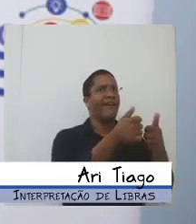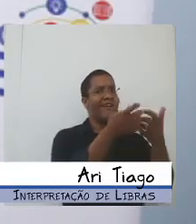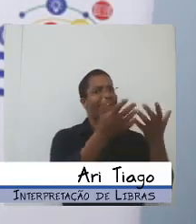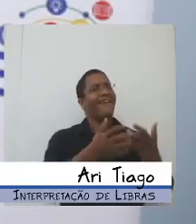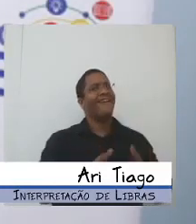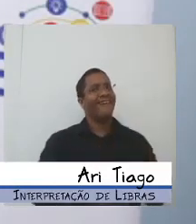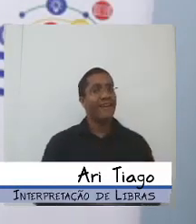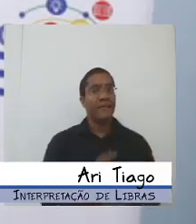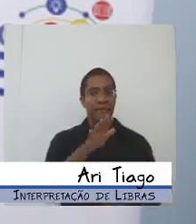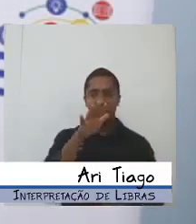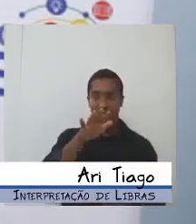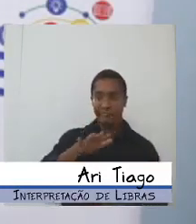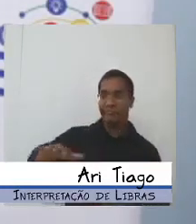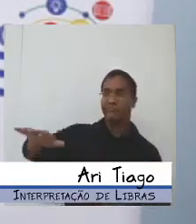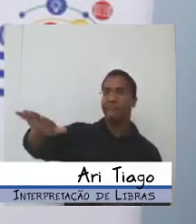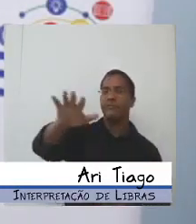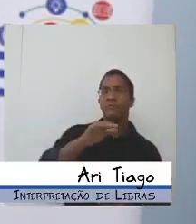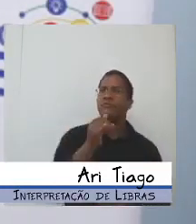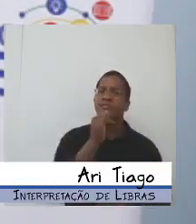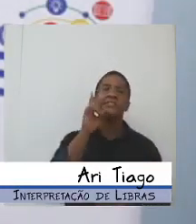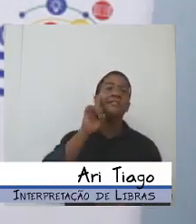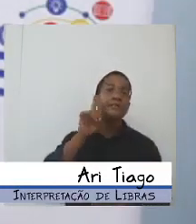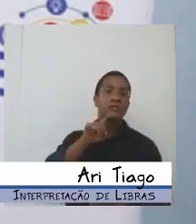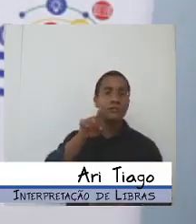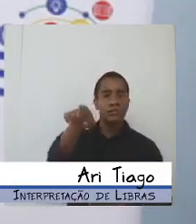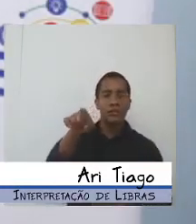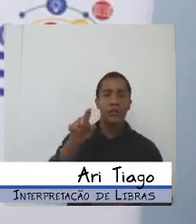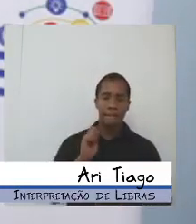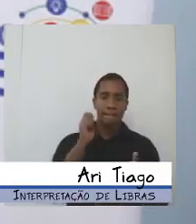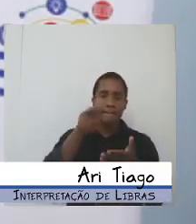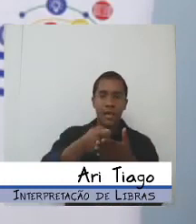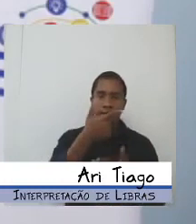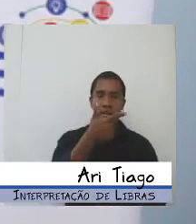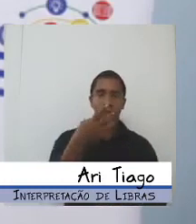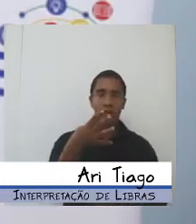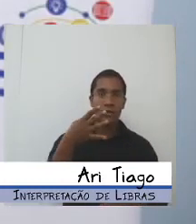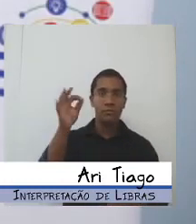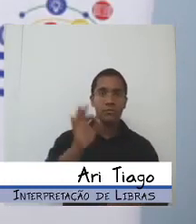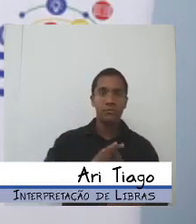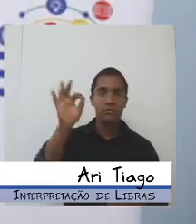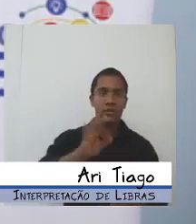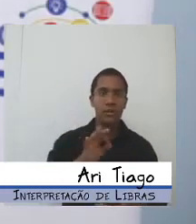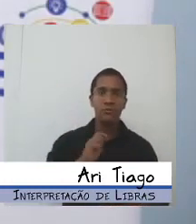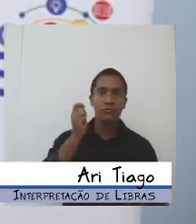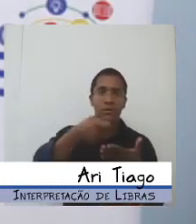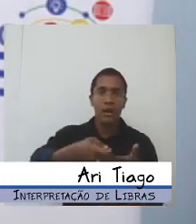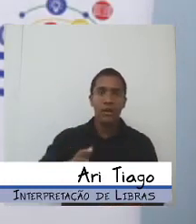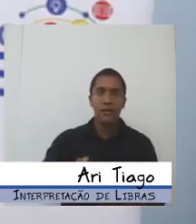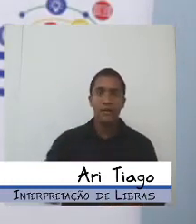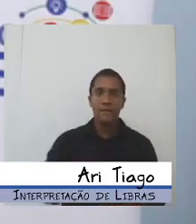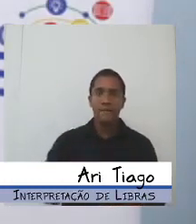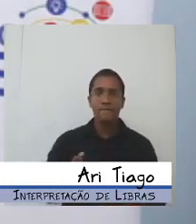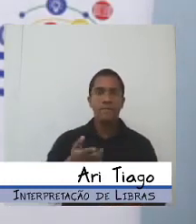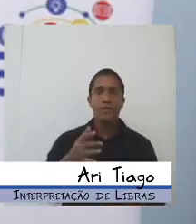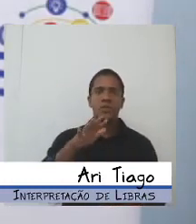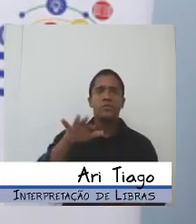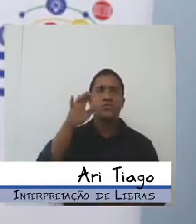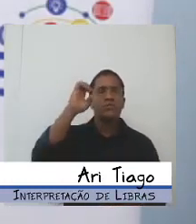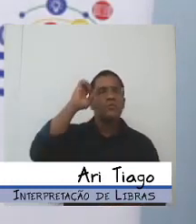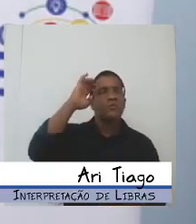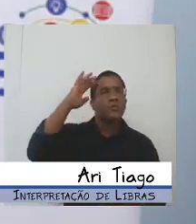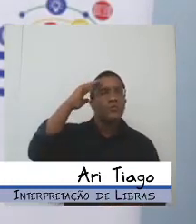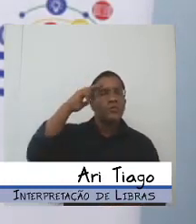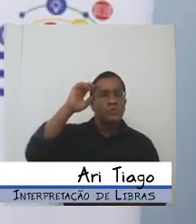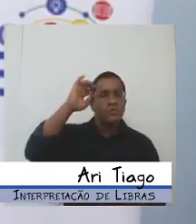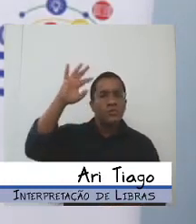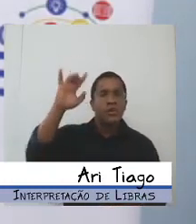E as outras nações, por exemplo, os Estados Unidos, pagaria 24% de tarifas alfandegárias. O sonho dos americanos era de